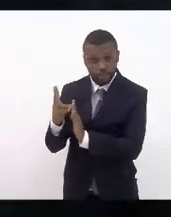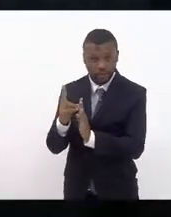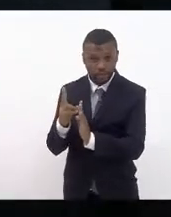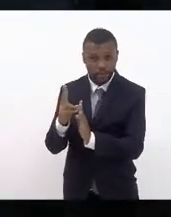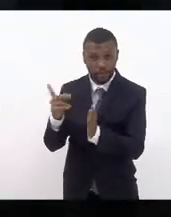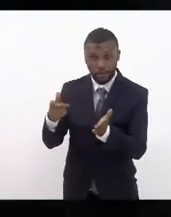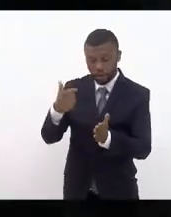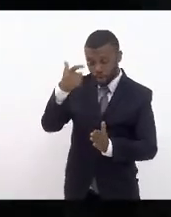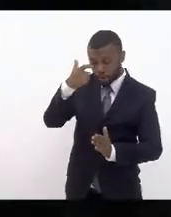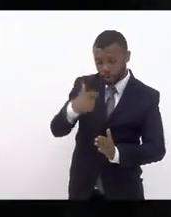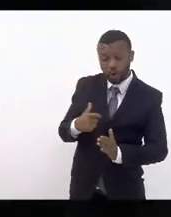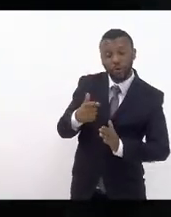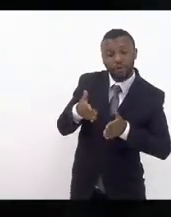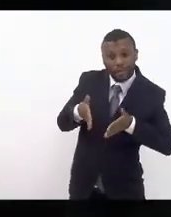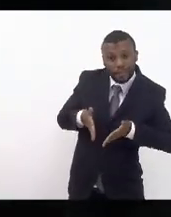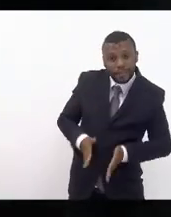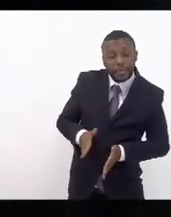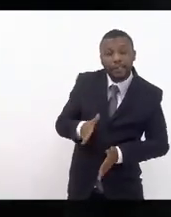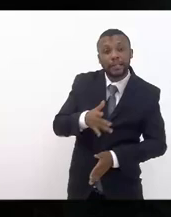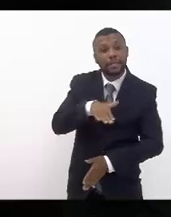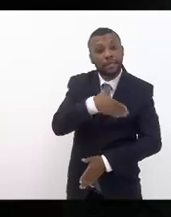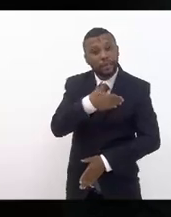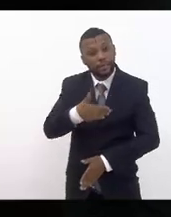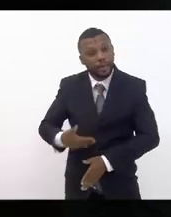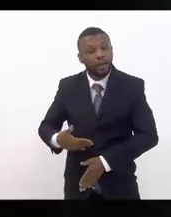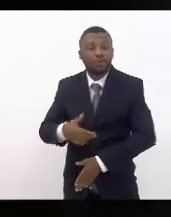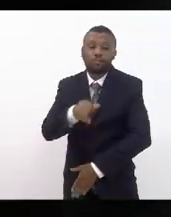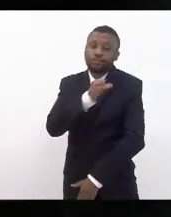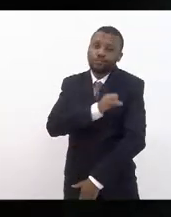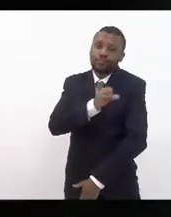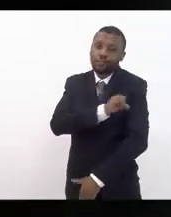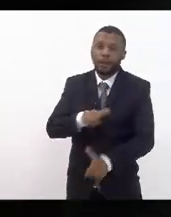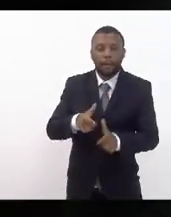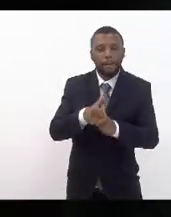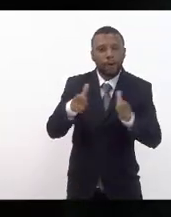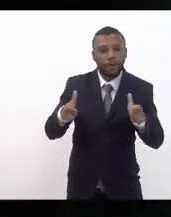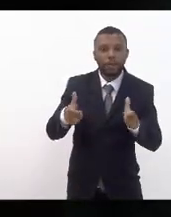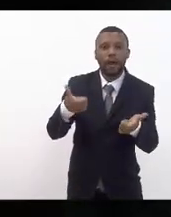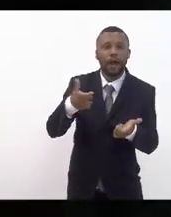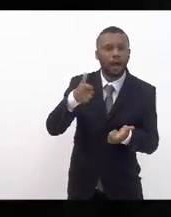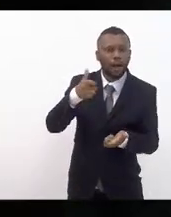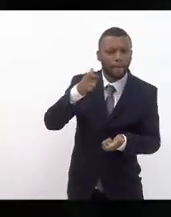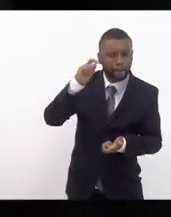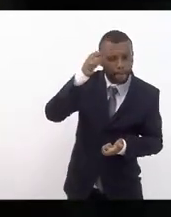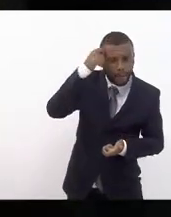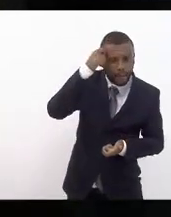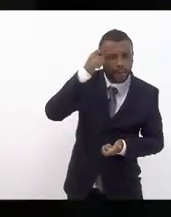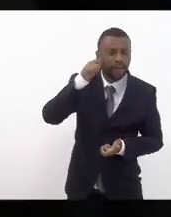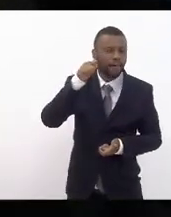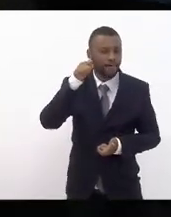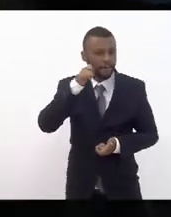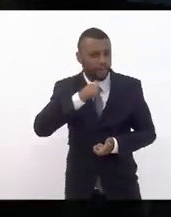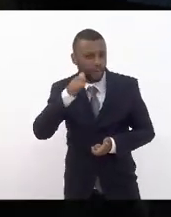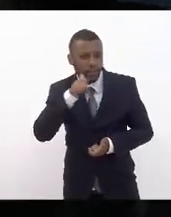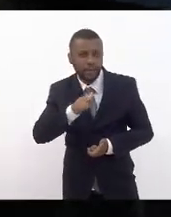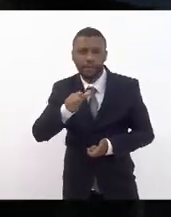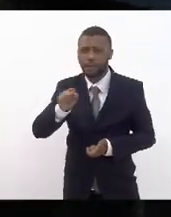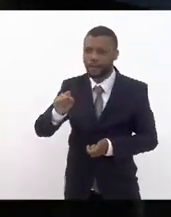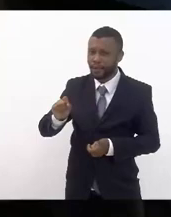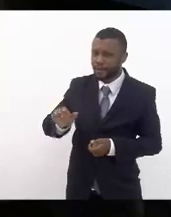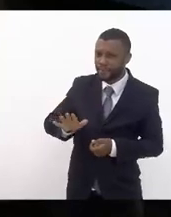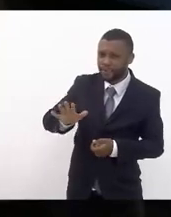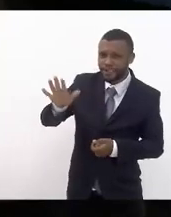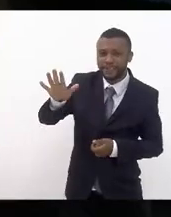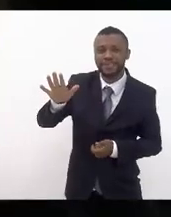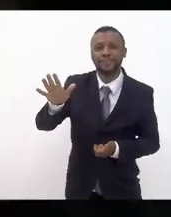Estado fluminense, desse Estado que é de maioria preta, que é de maioria feminina e que é de maioria favelada.